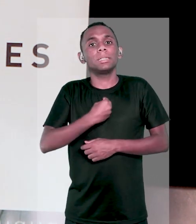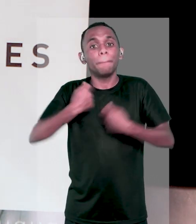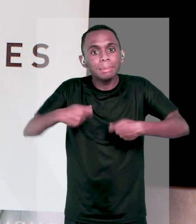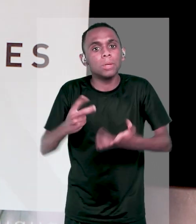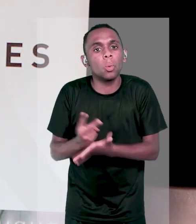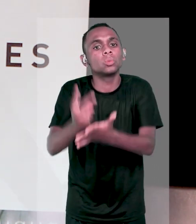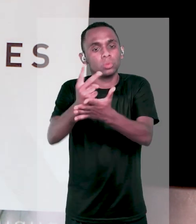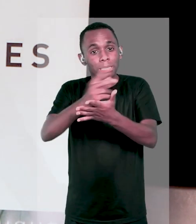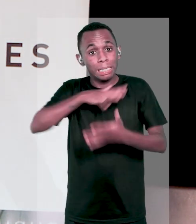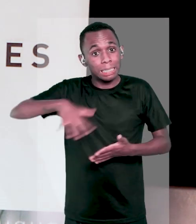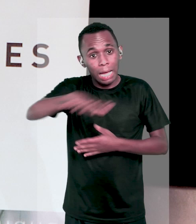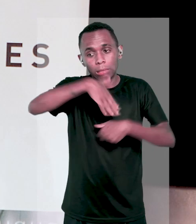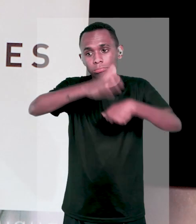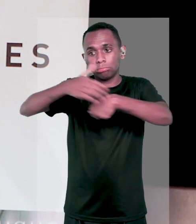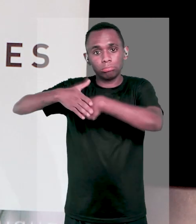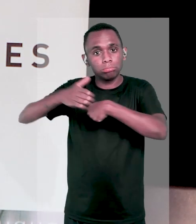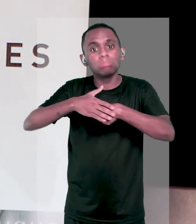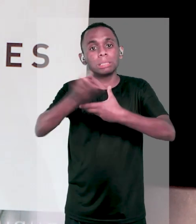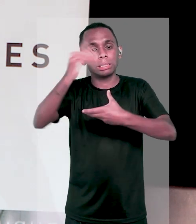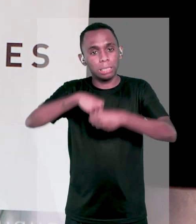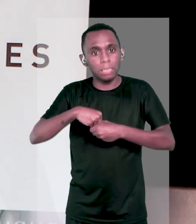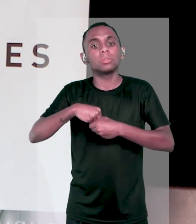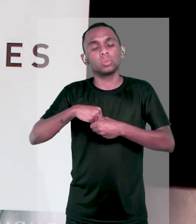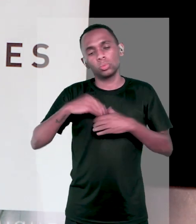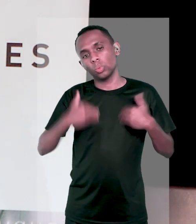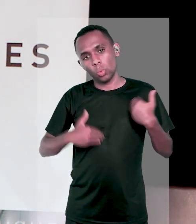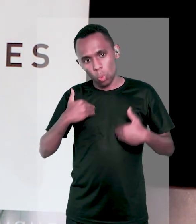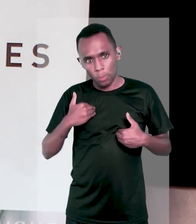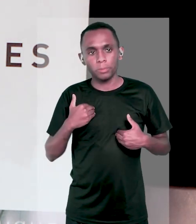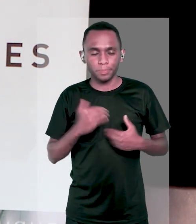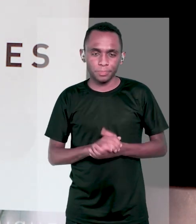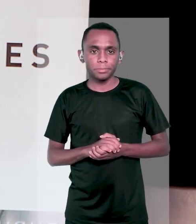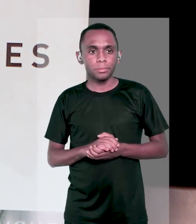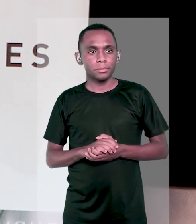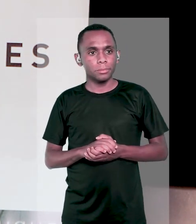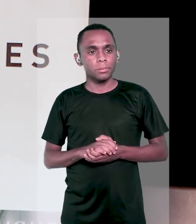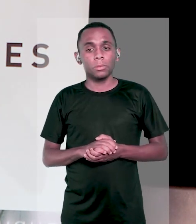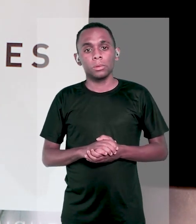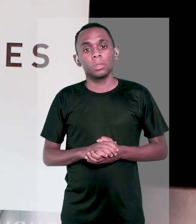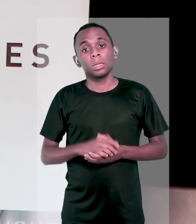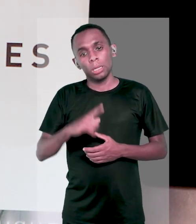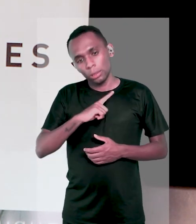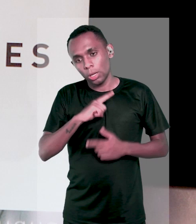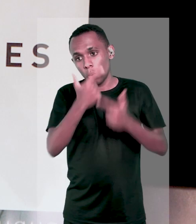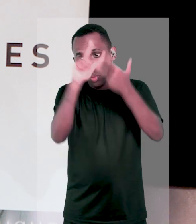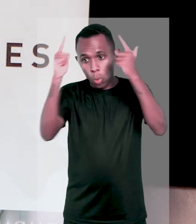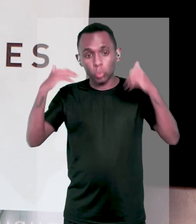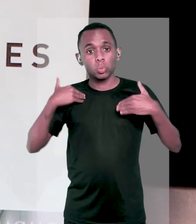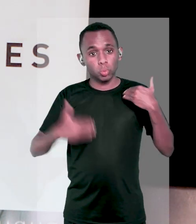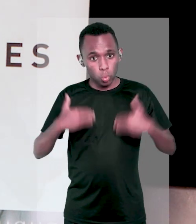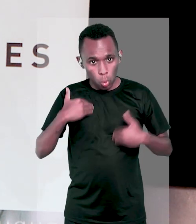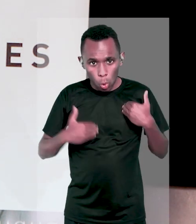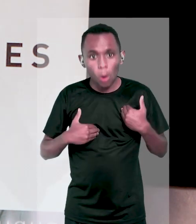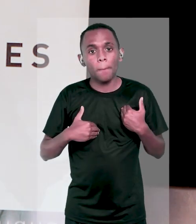um corpo corpo da arte que nos convida a olhar para além das